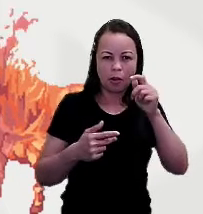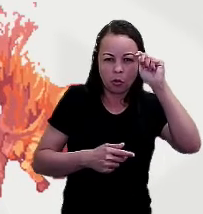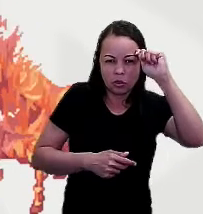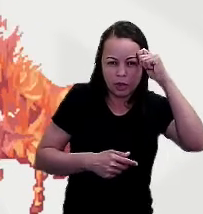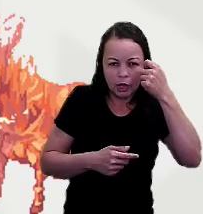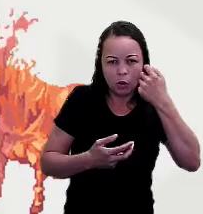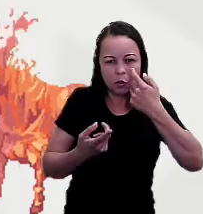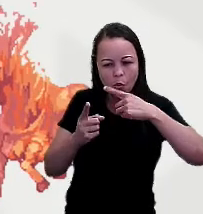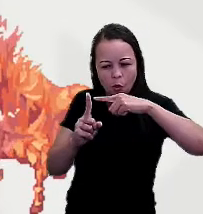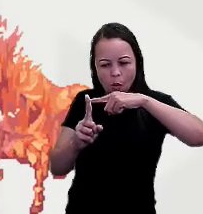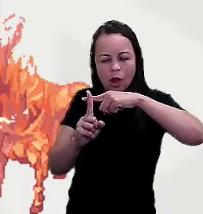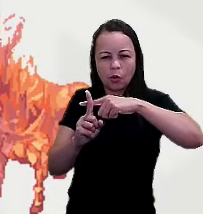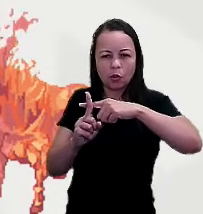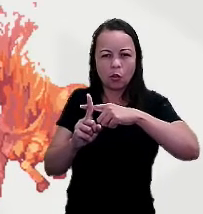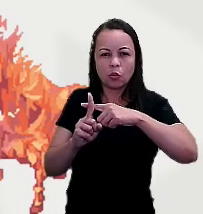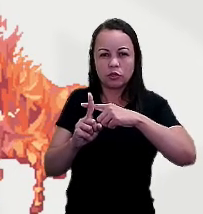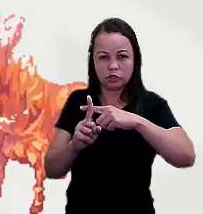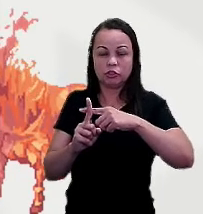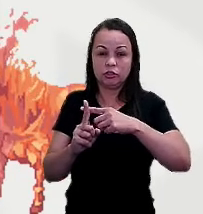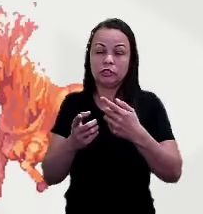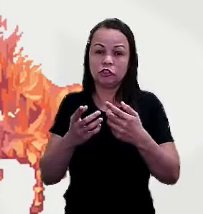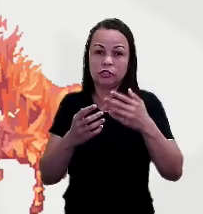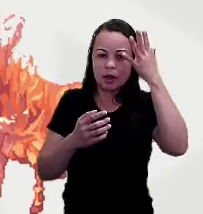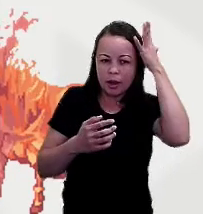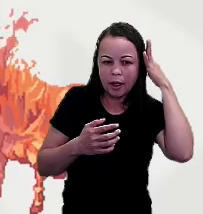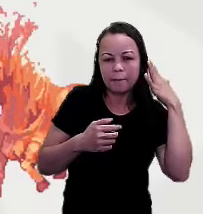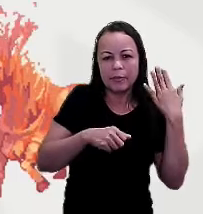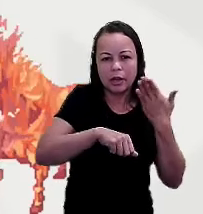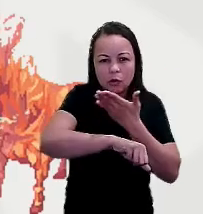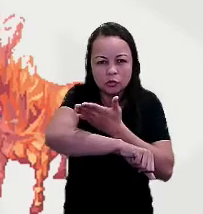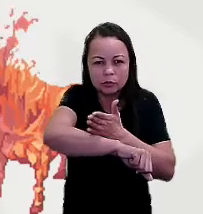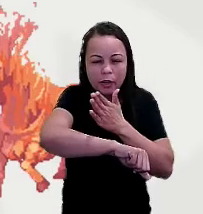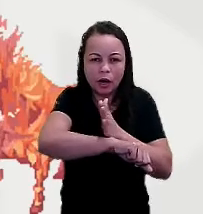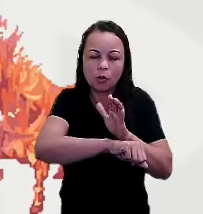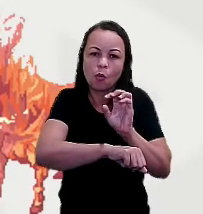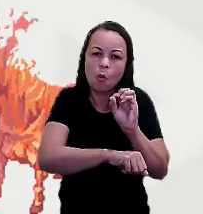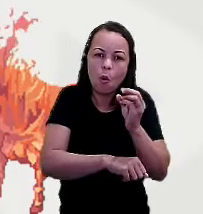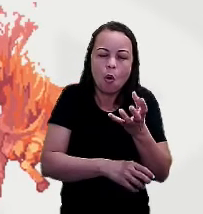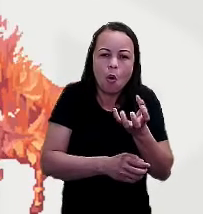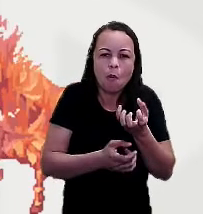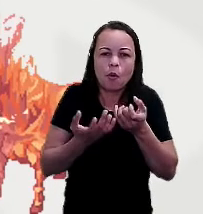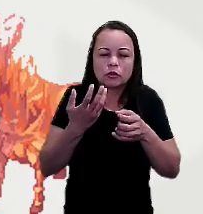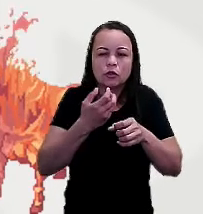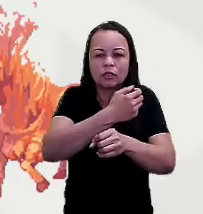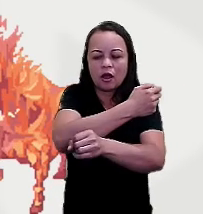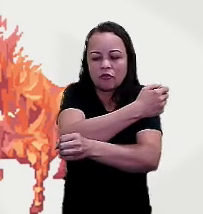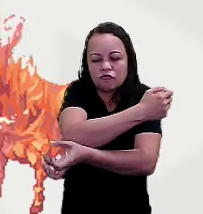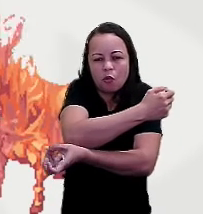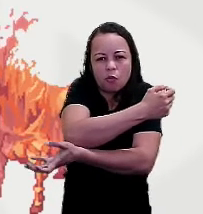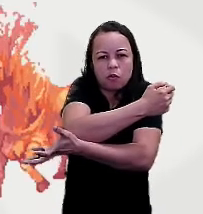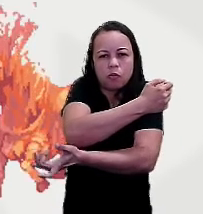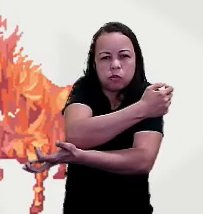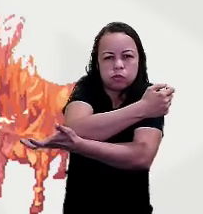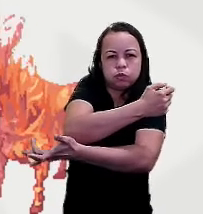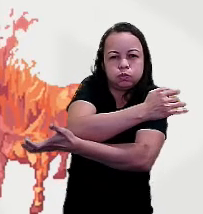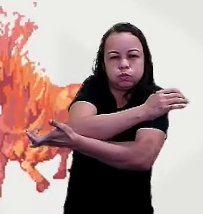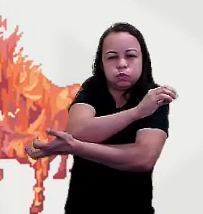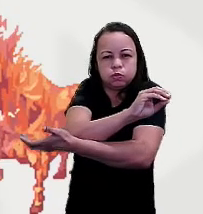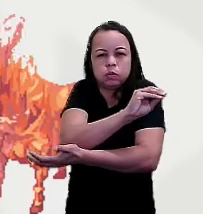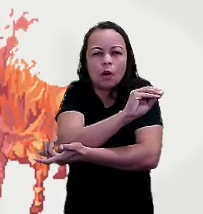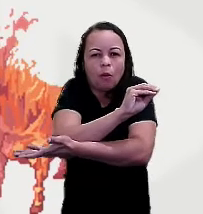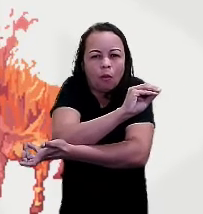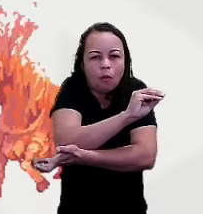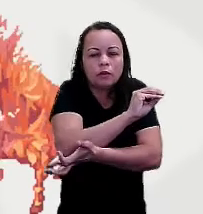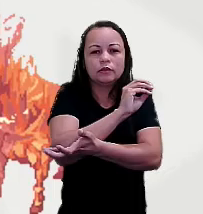uma cruz de cabelos brancos, pode soltar fogo pela cauda e pode carregar um